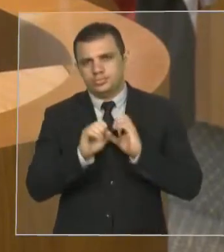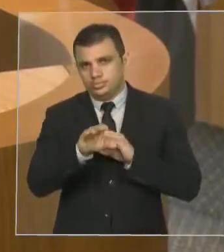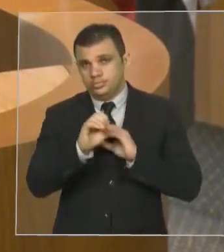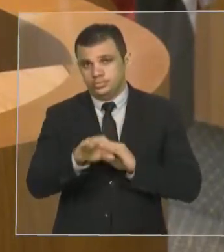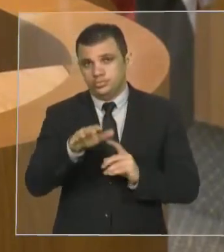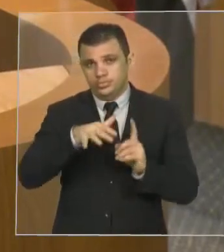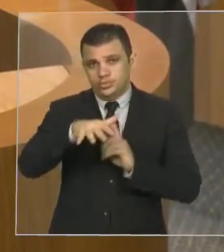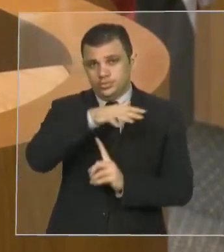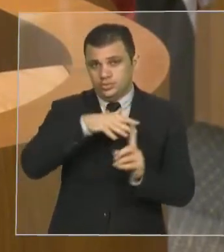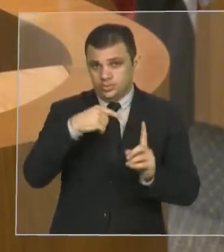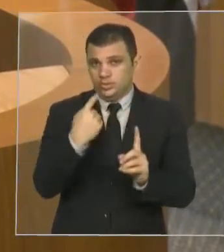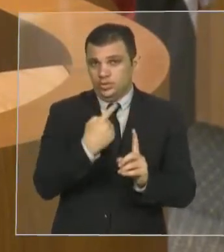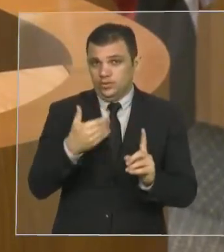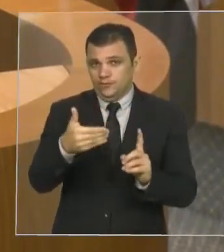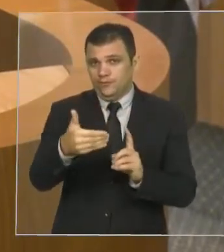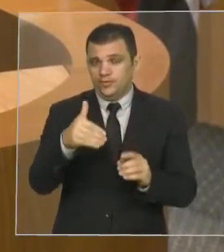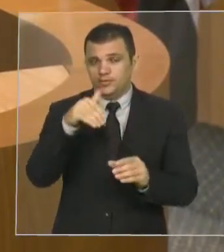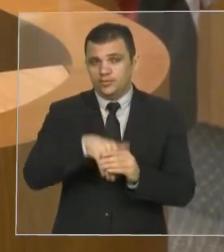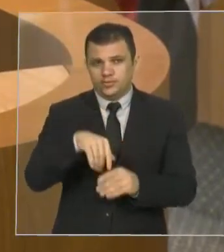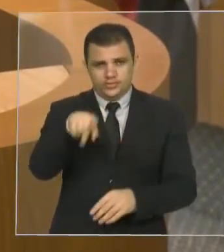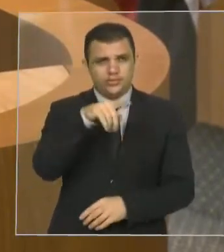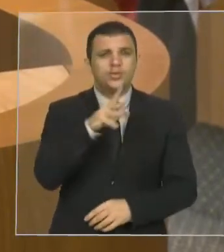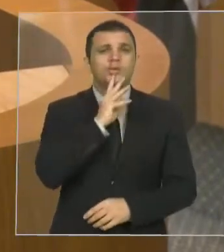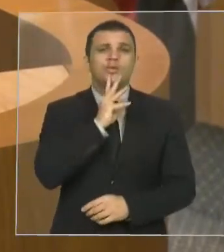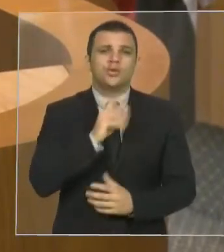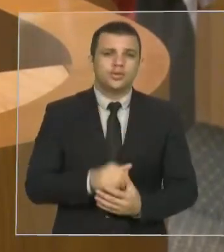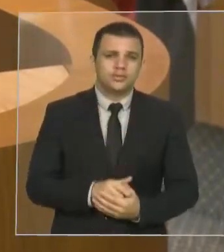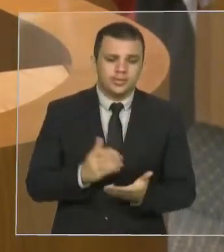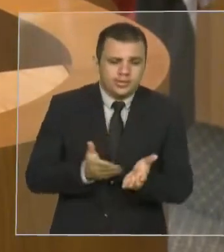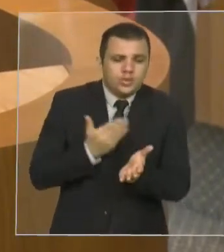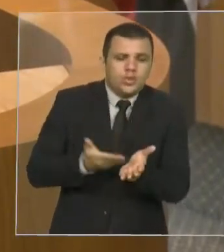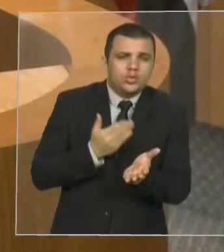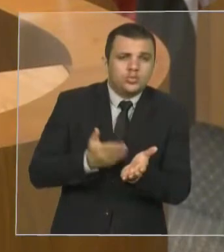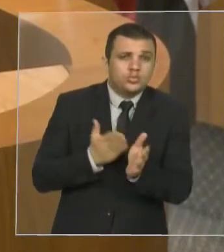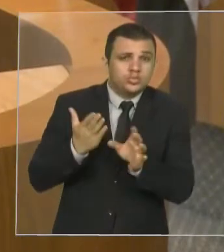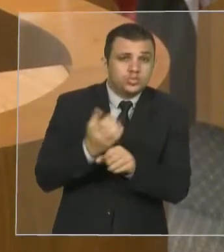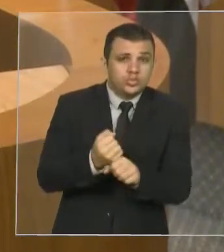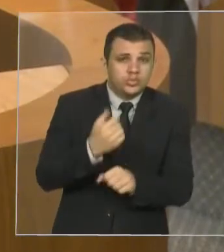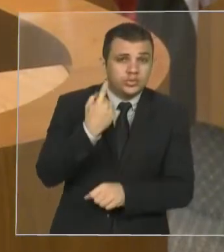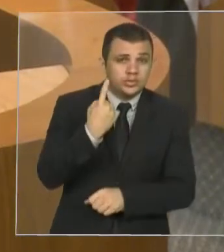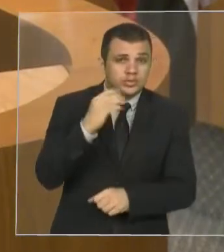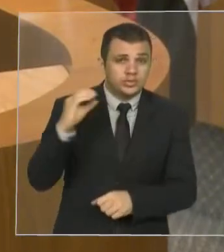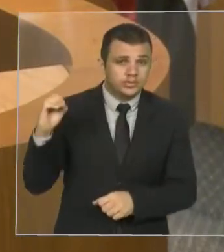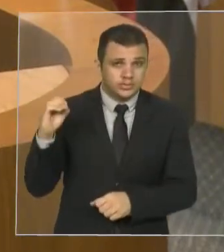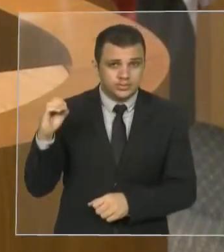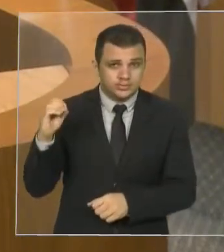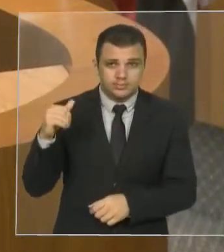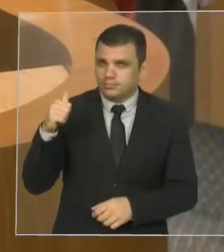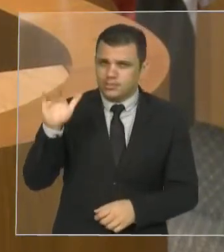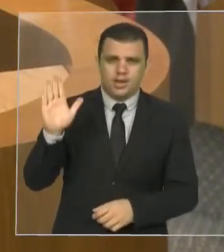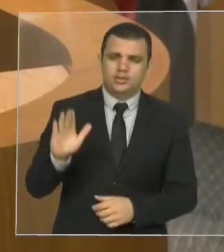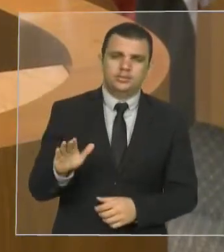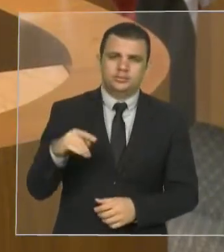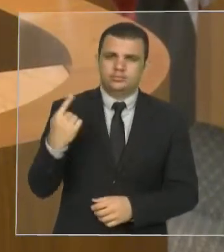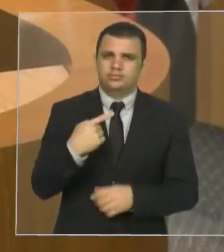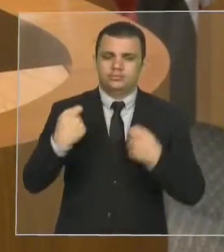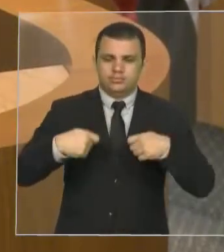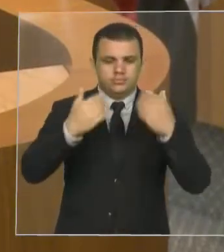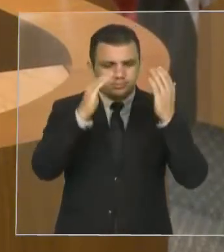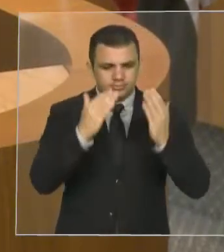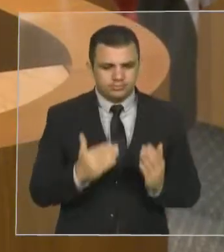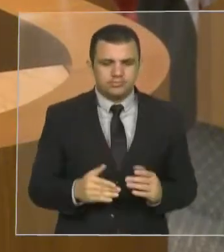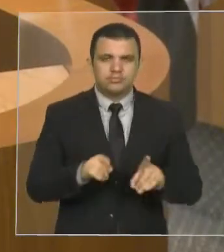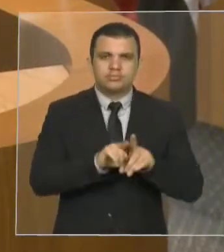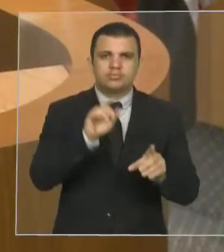que nós vamos votar. Das mais de 100 páginas que chegaram a esta casa para que a gente possa analisar e votar o plano